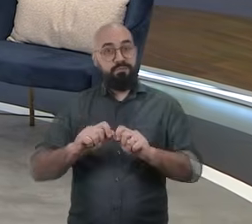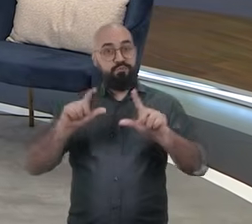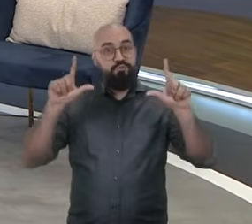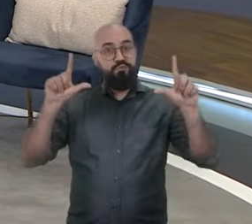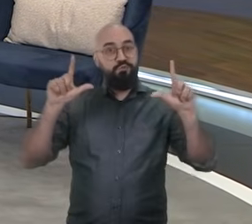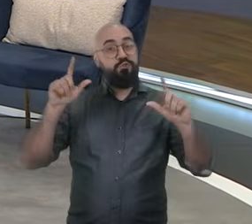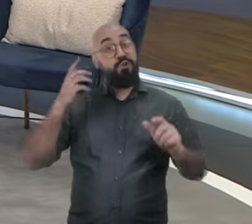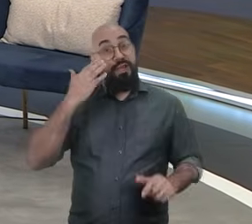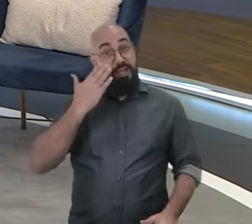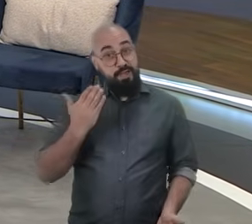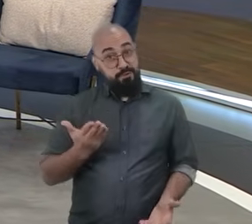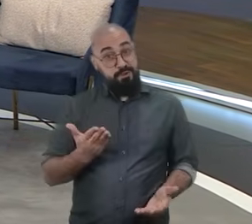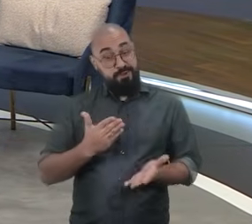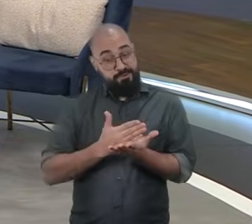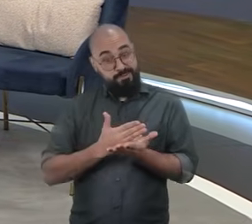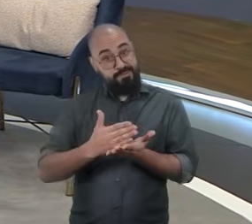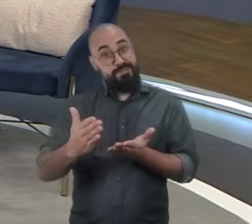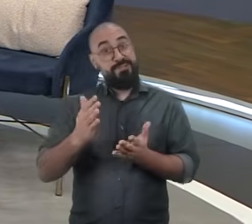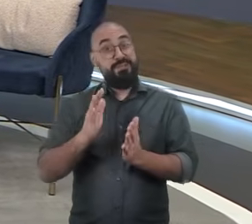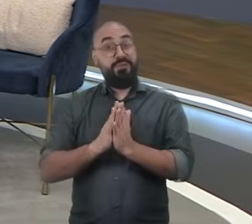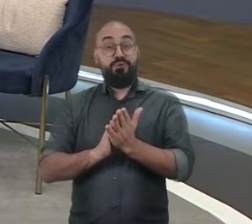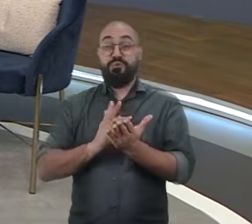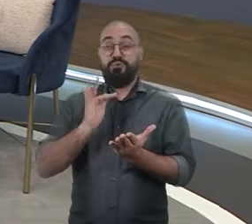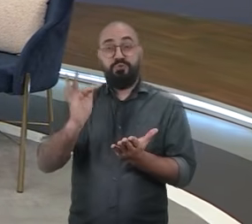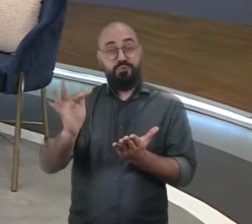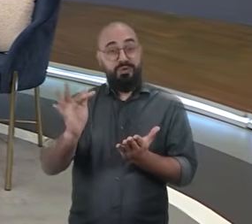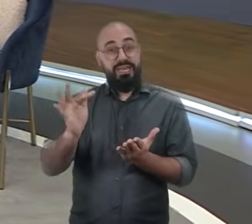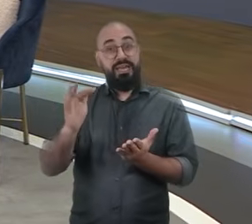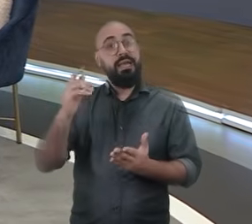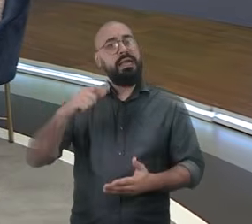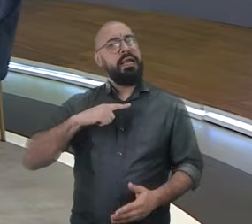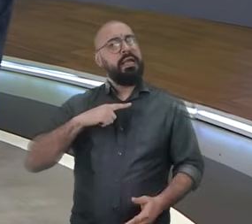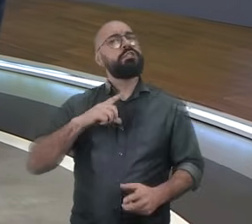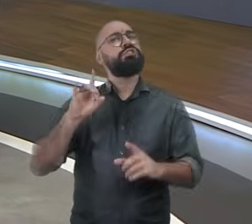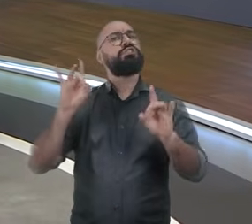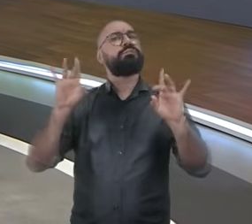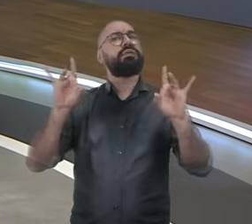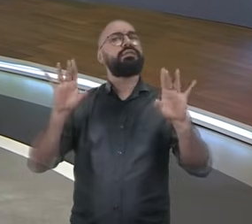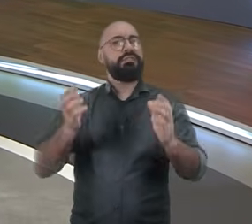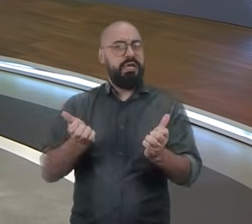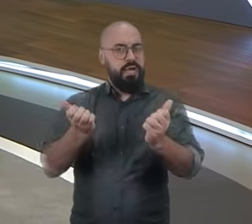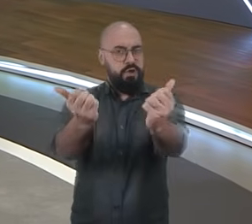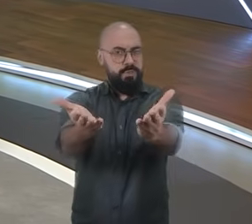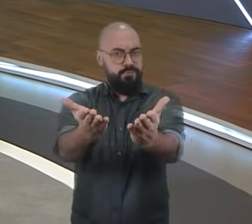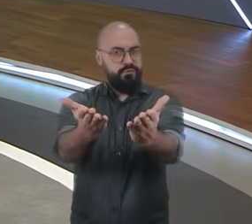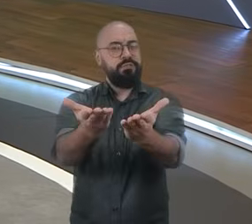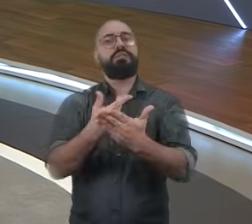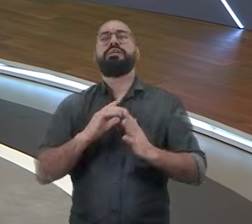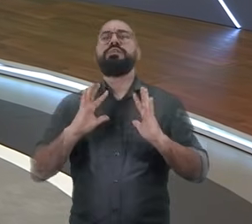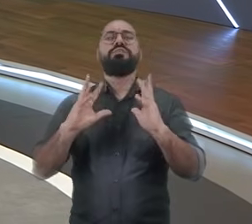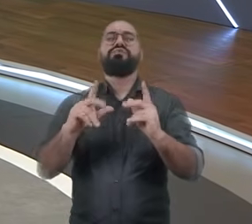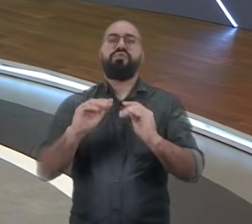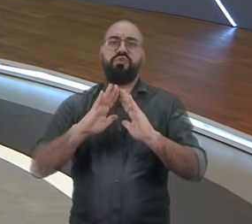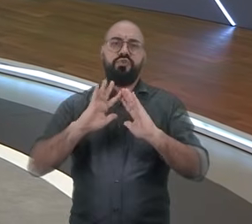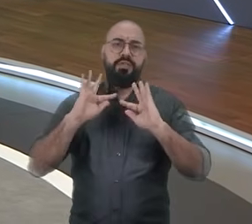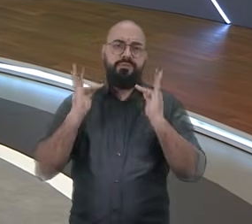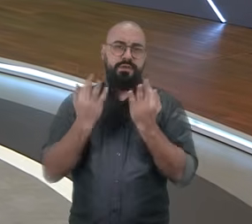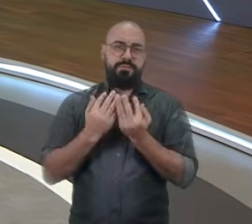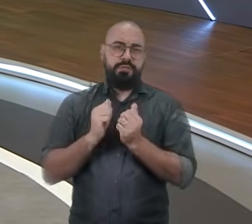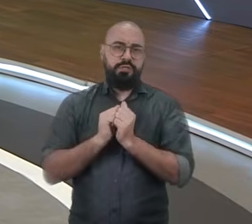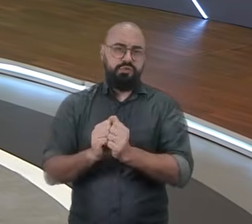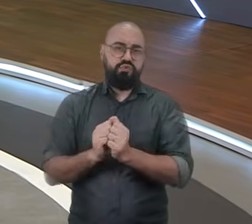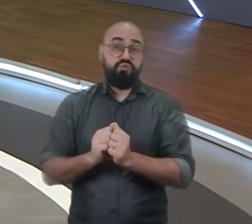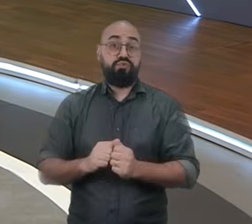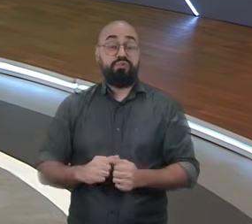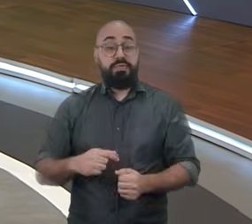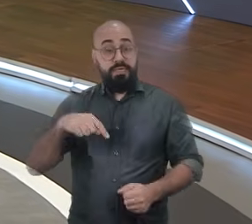Já estamos de volta com o programa A Arena do Futuro e eu tenho algo muito especial para você e também para toda a sua família. Aqui na Novo